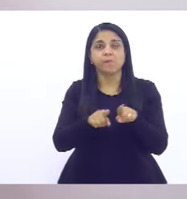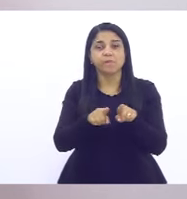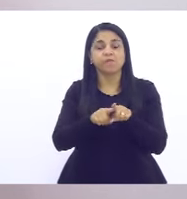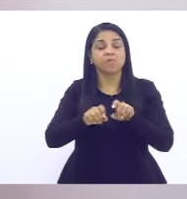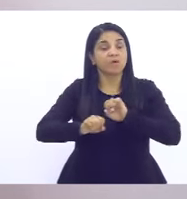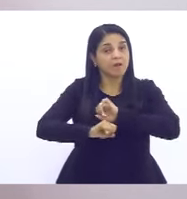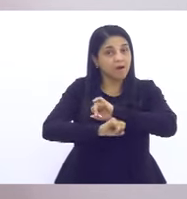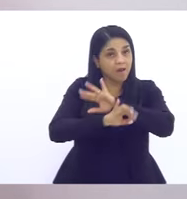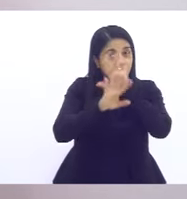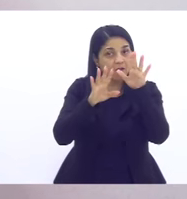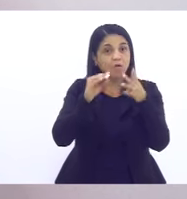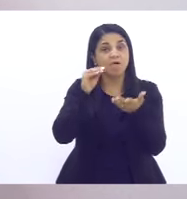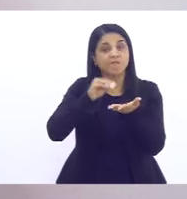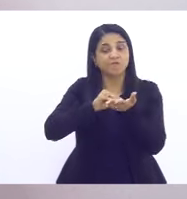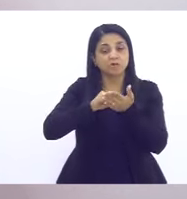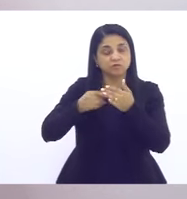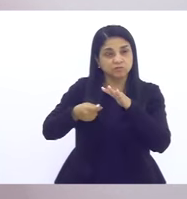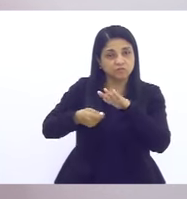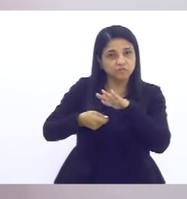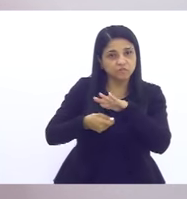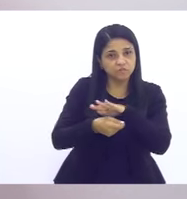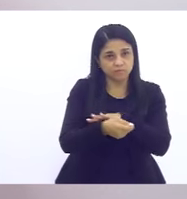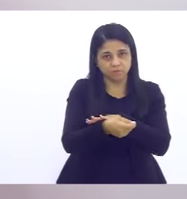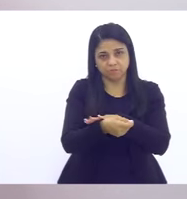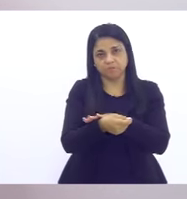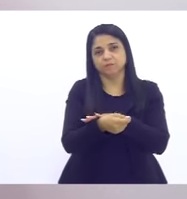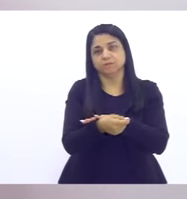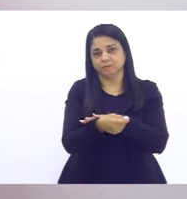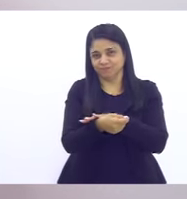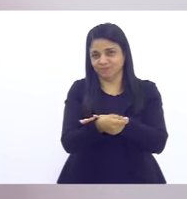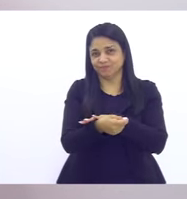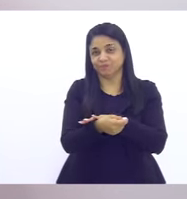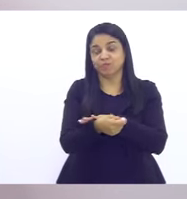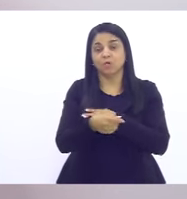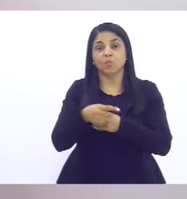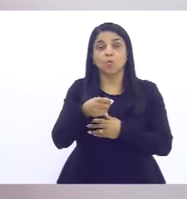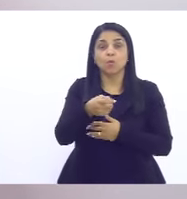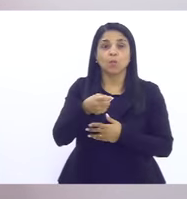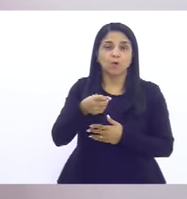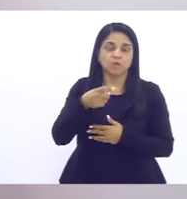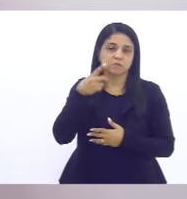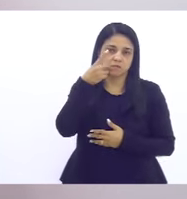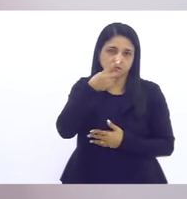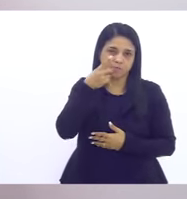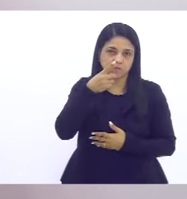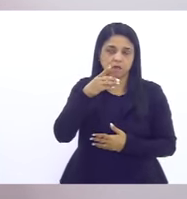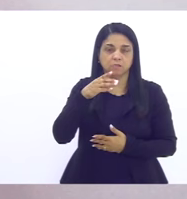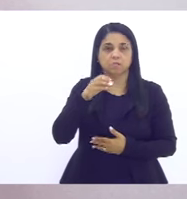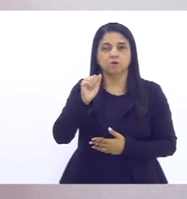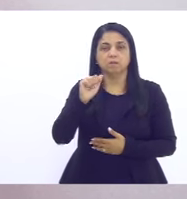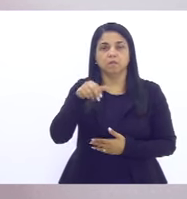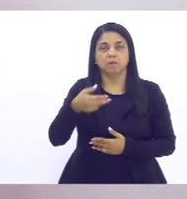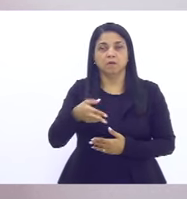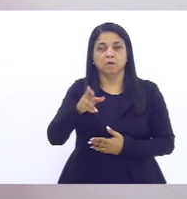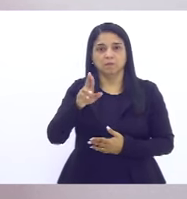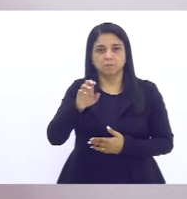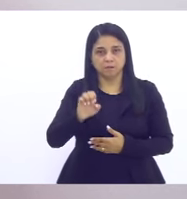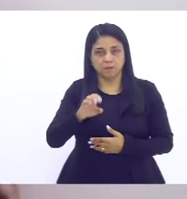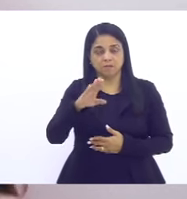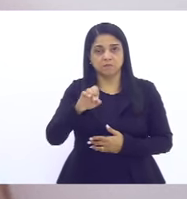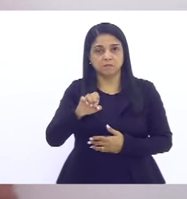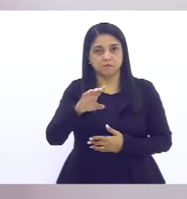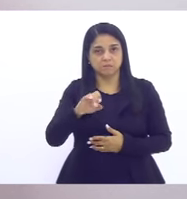falta de investimento, né? E aí o ex-deputado André Siciliano, que naquela ocasião era presidente desta